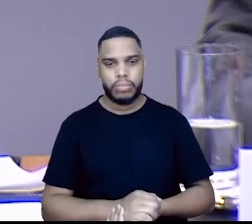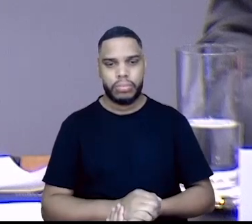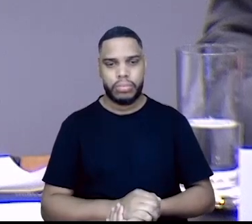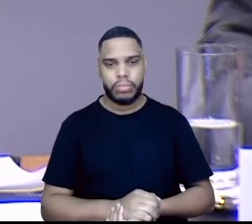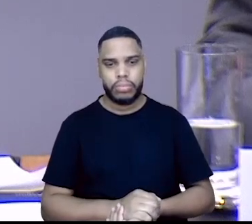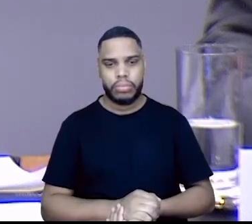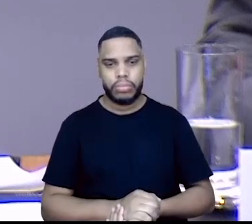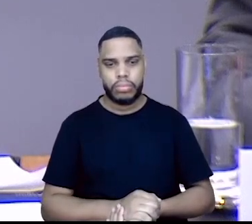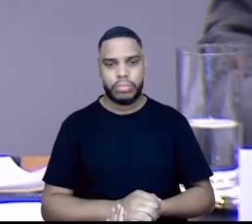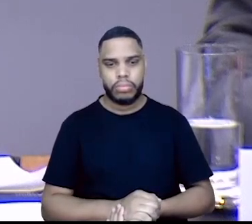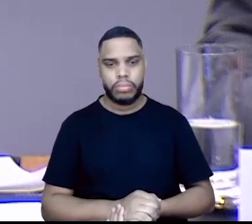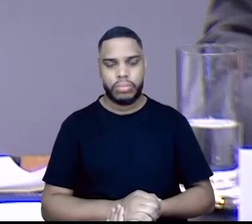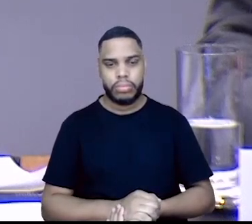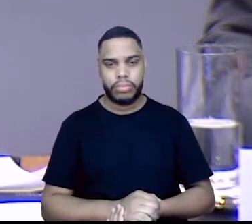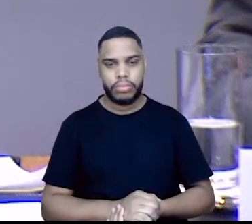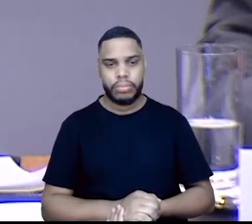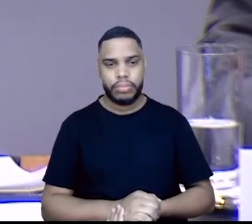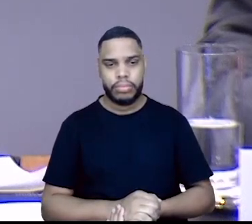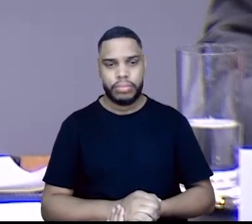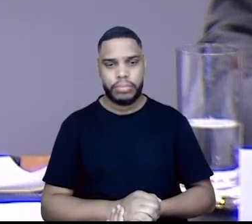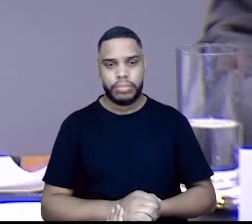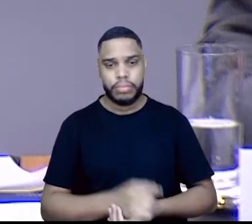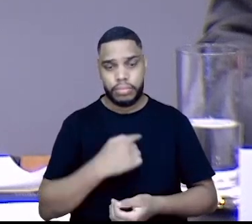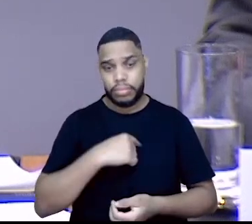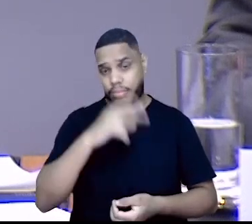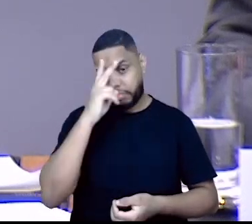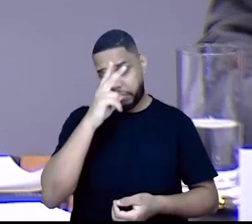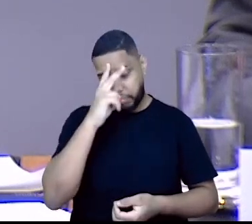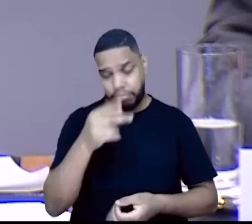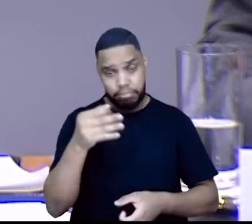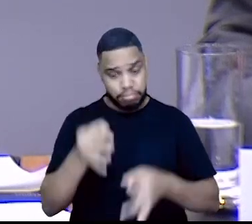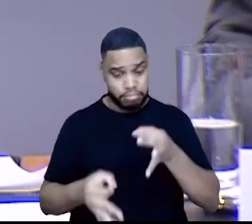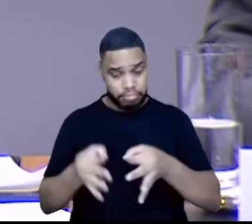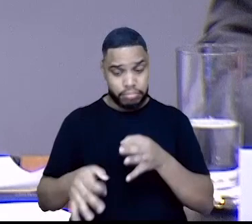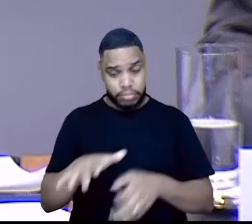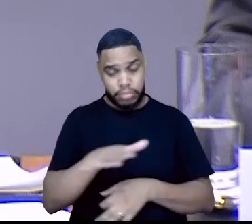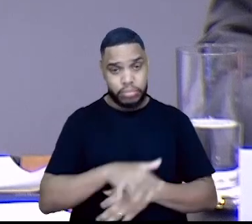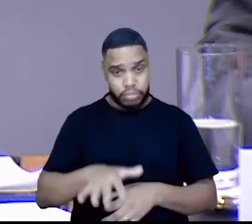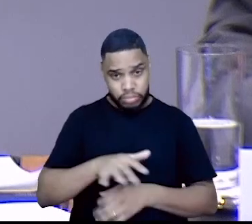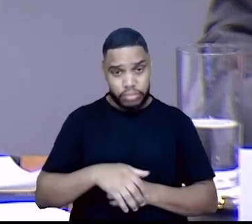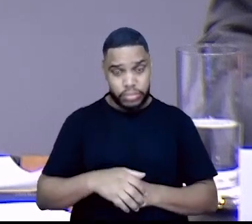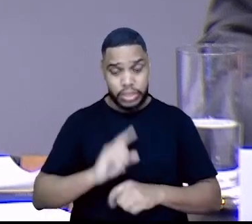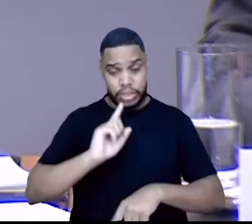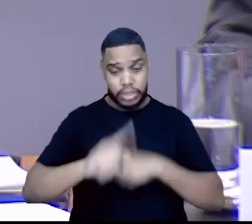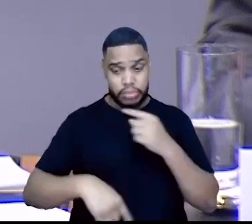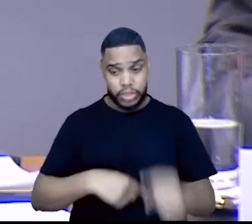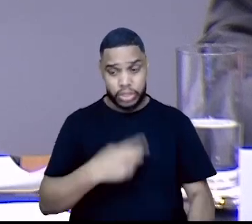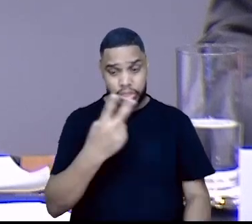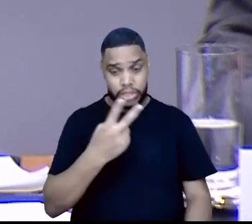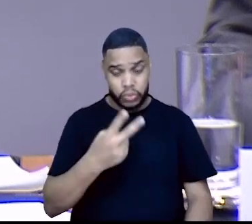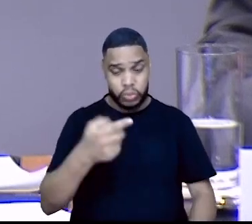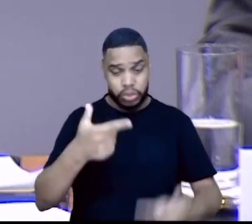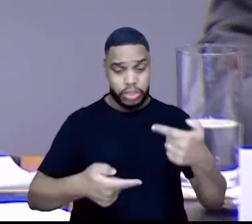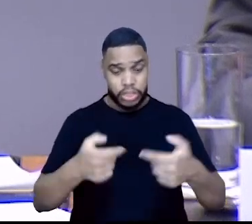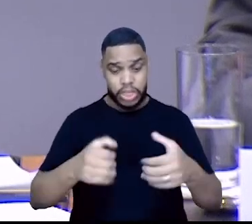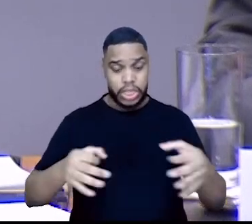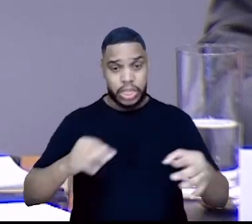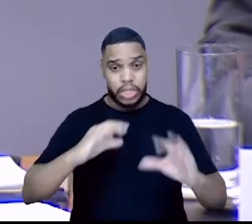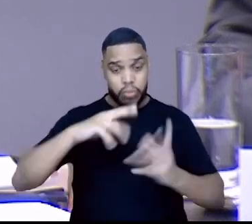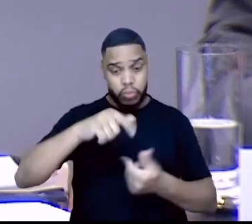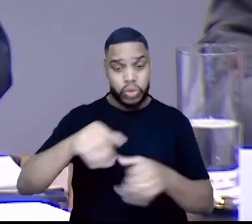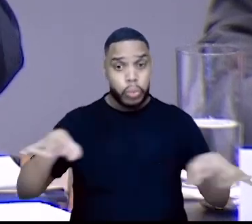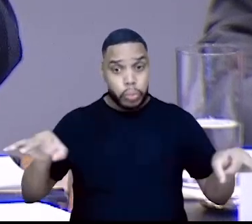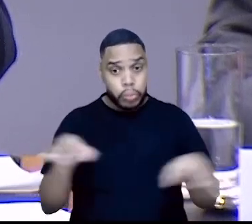É necessário que eu rememore o poder judiciário, após a Segunda Guerra Mundial, viveu no mundo, em